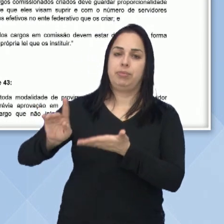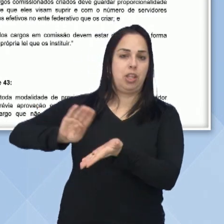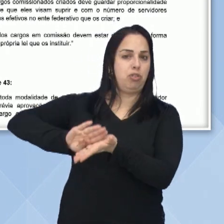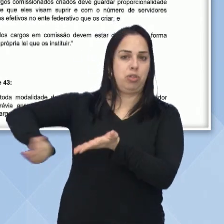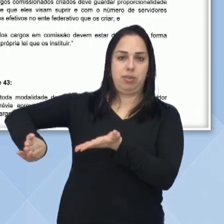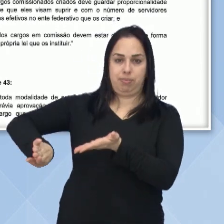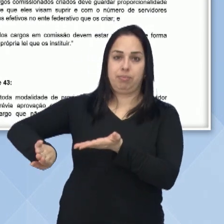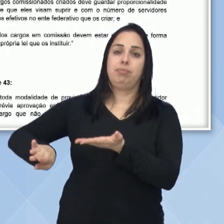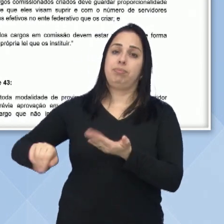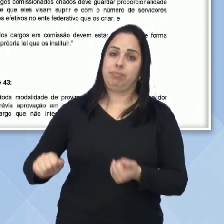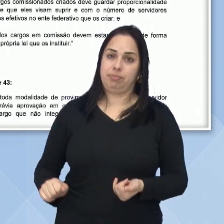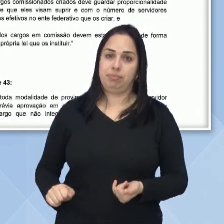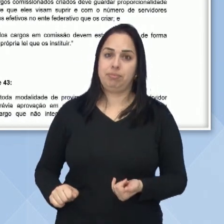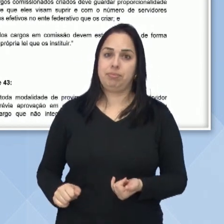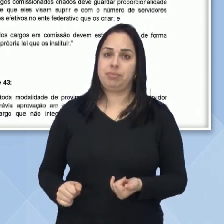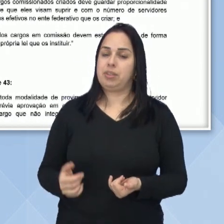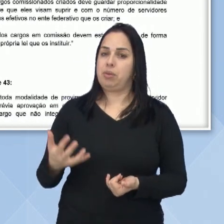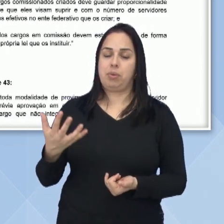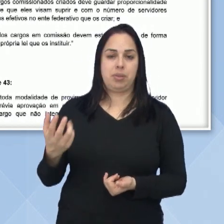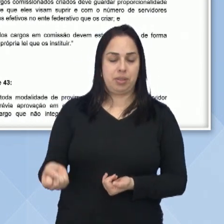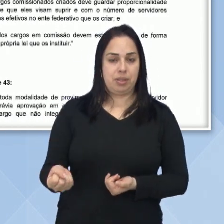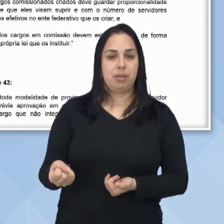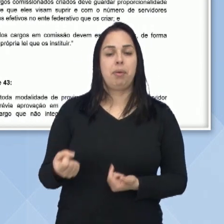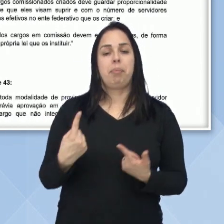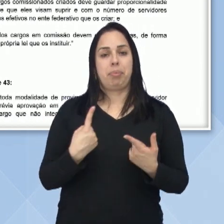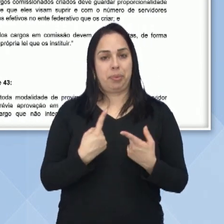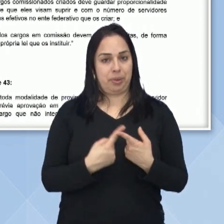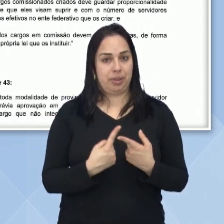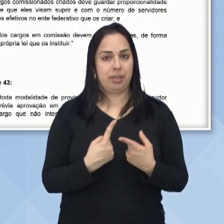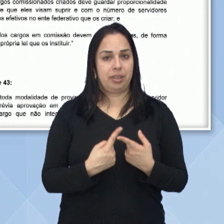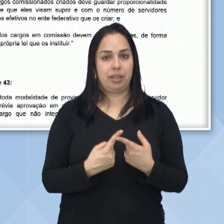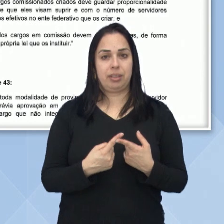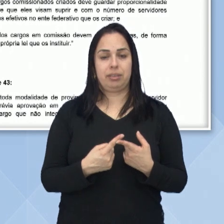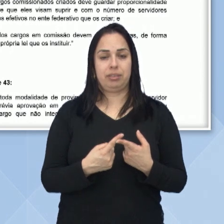rechaçados por expressa determinação